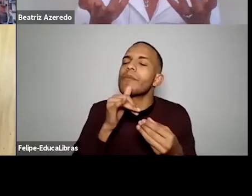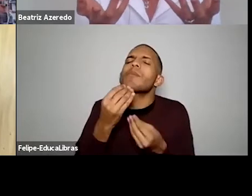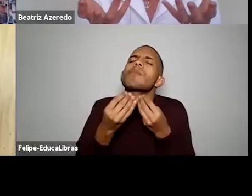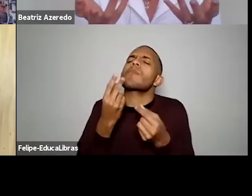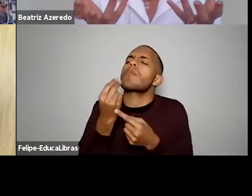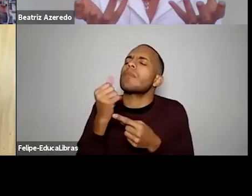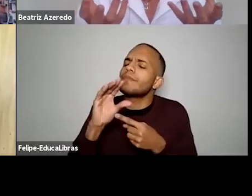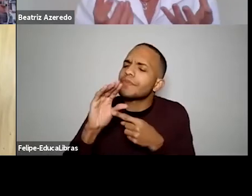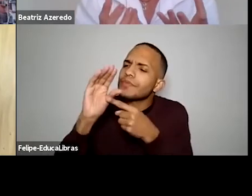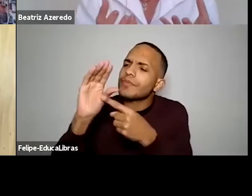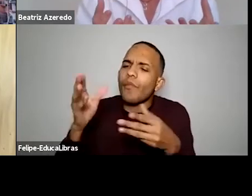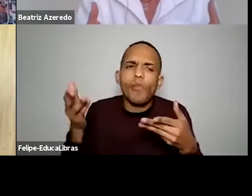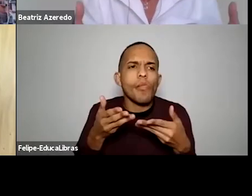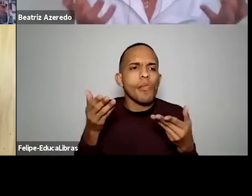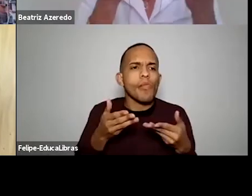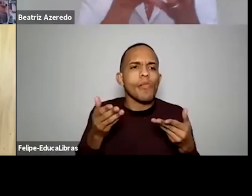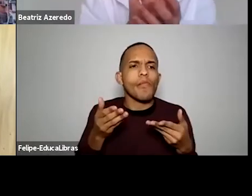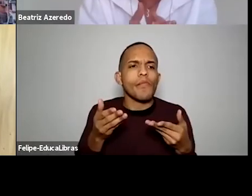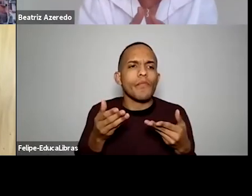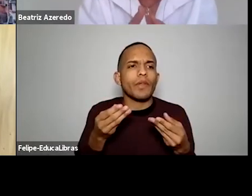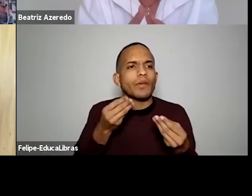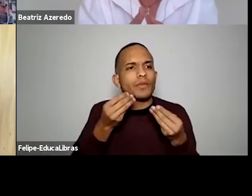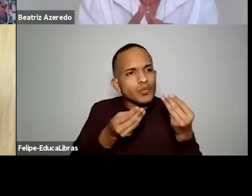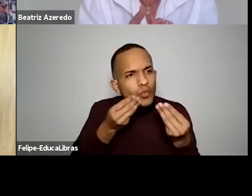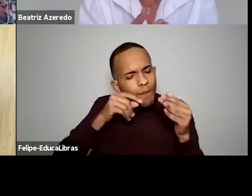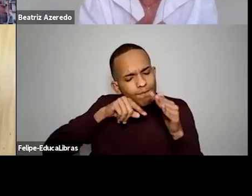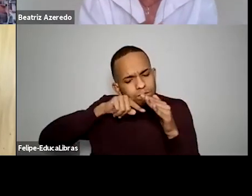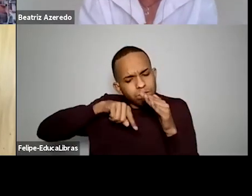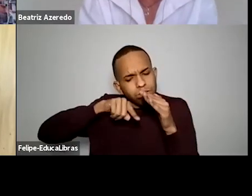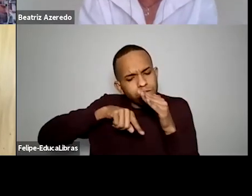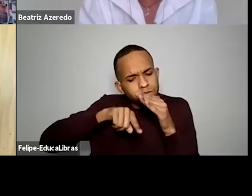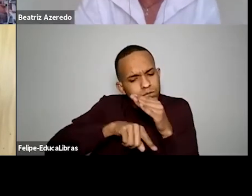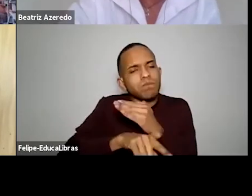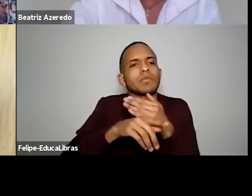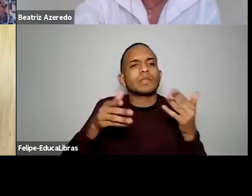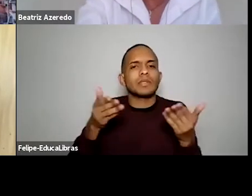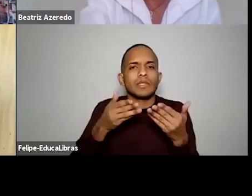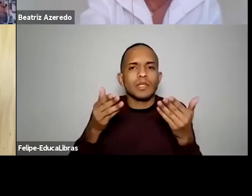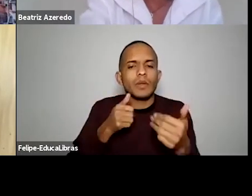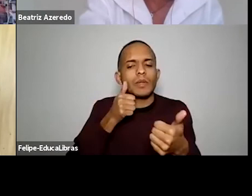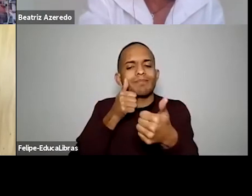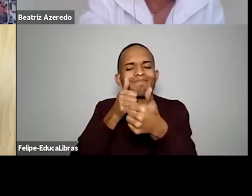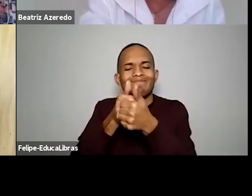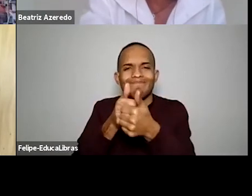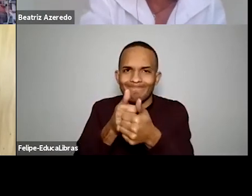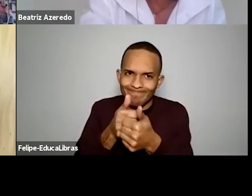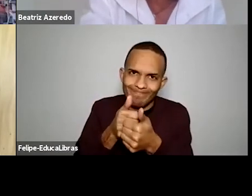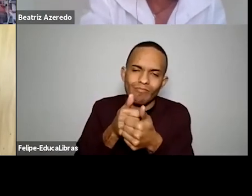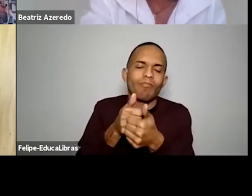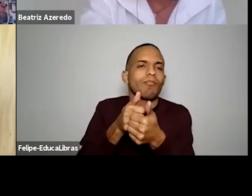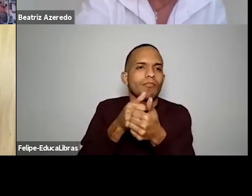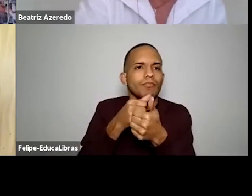né, como é que a gente aprofunda essa proximidade, né,